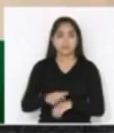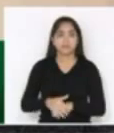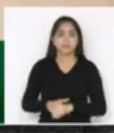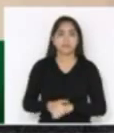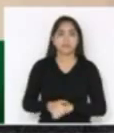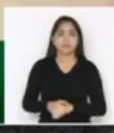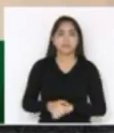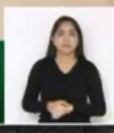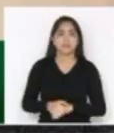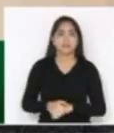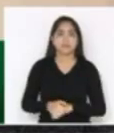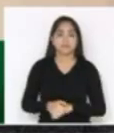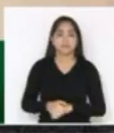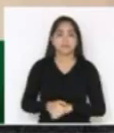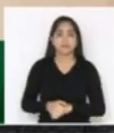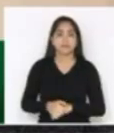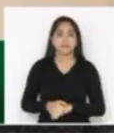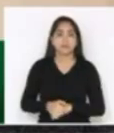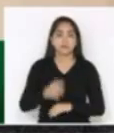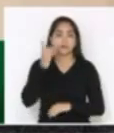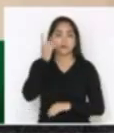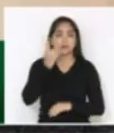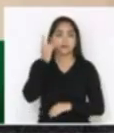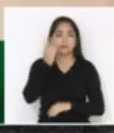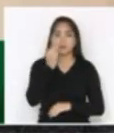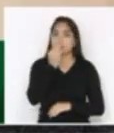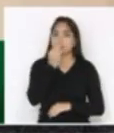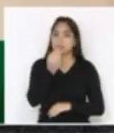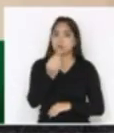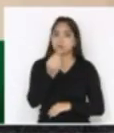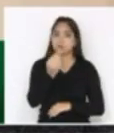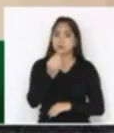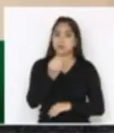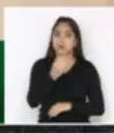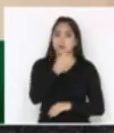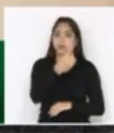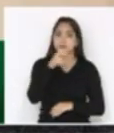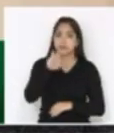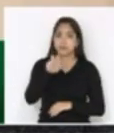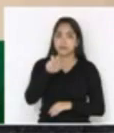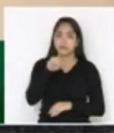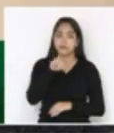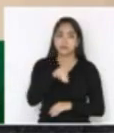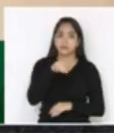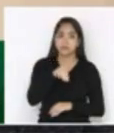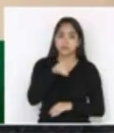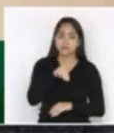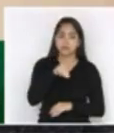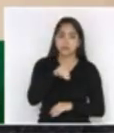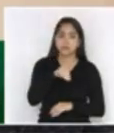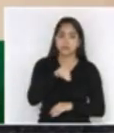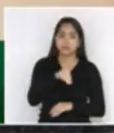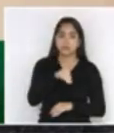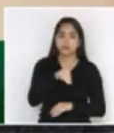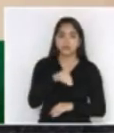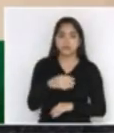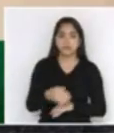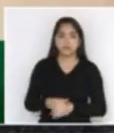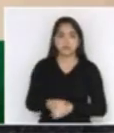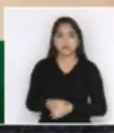Quem utilizar da palavra, o deputado Manuel Mota, pelo tempo de até 15 minutos, senhor deputado.